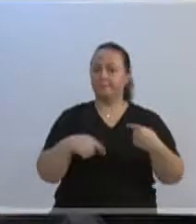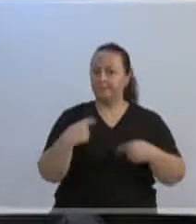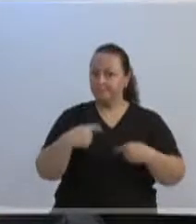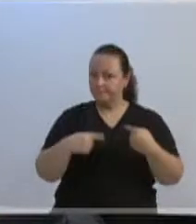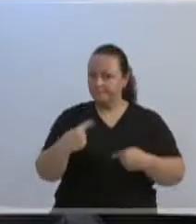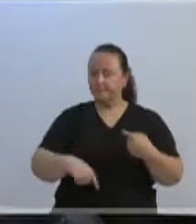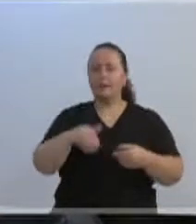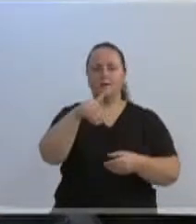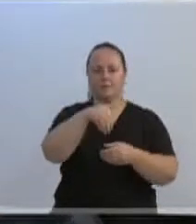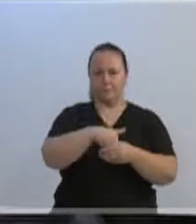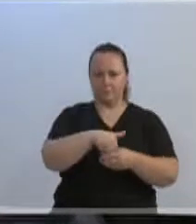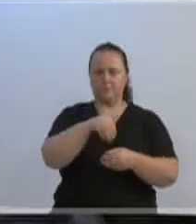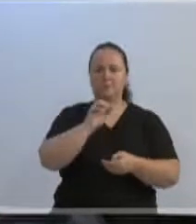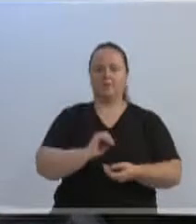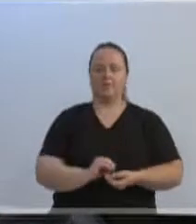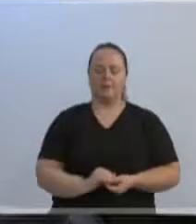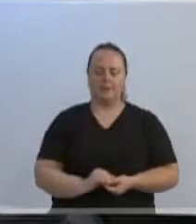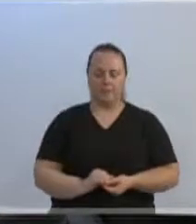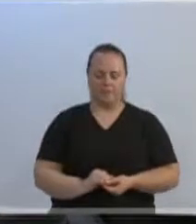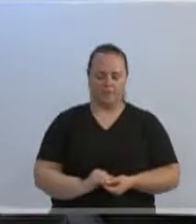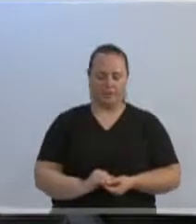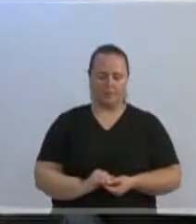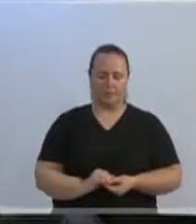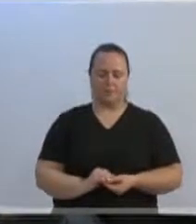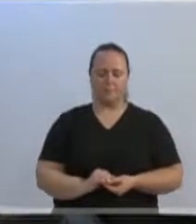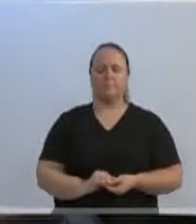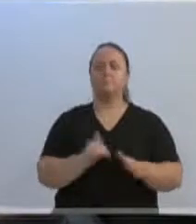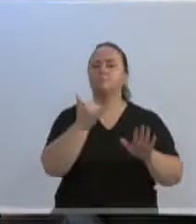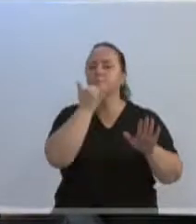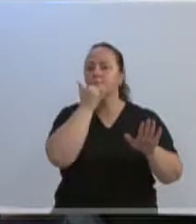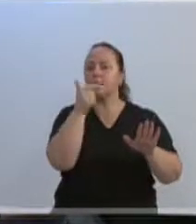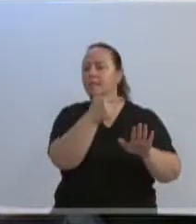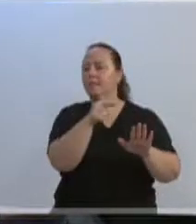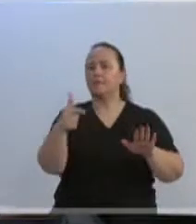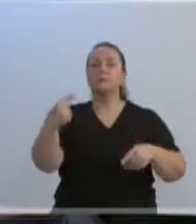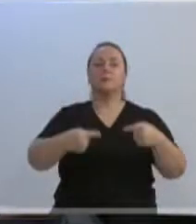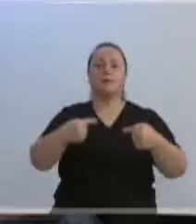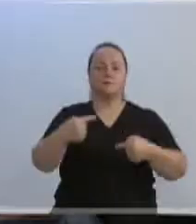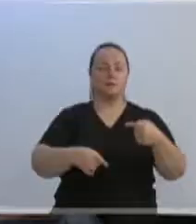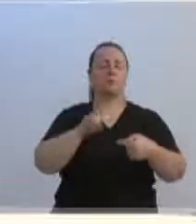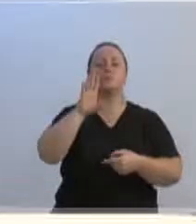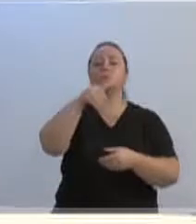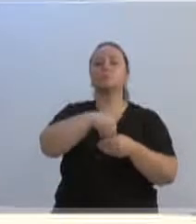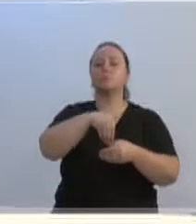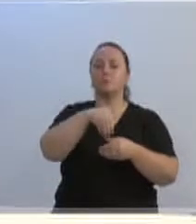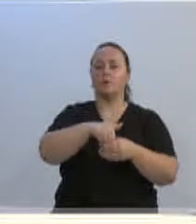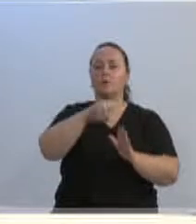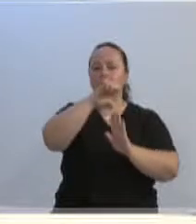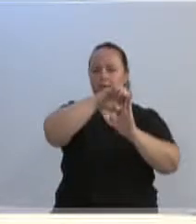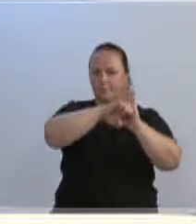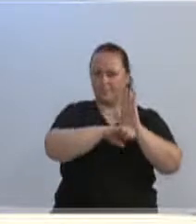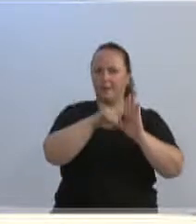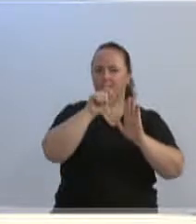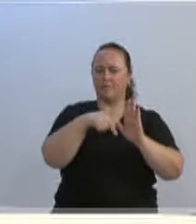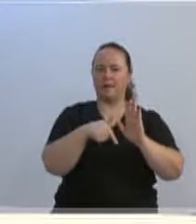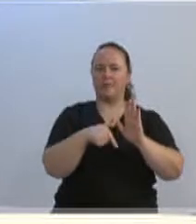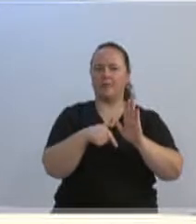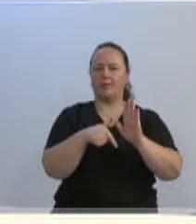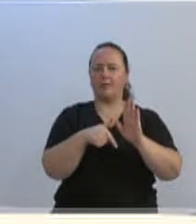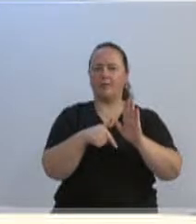em votação merda não tem discussão só em votação esta é a emenda trata se de uma emenda